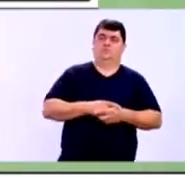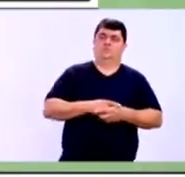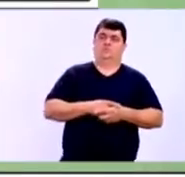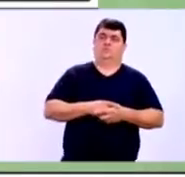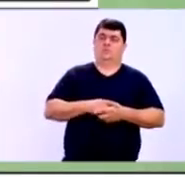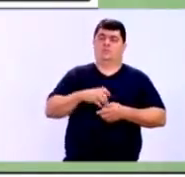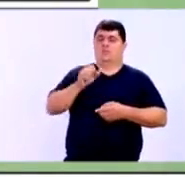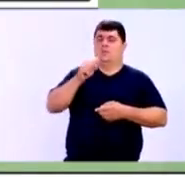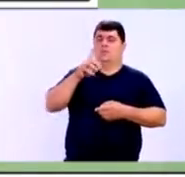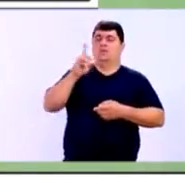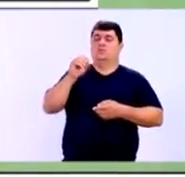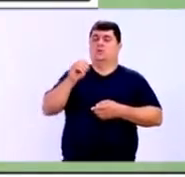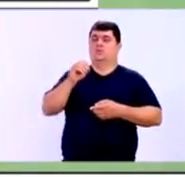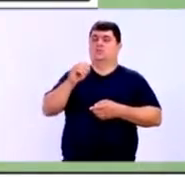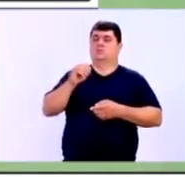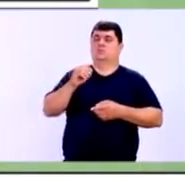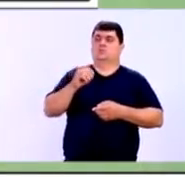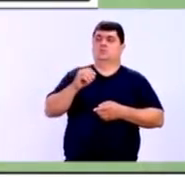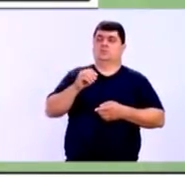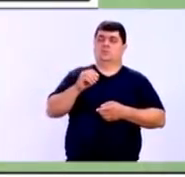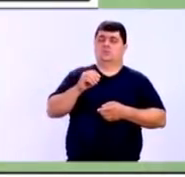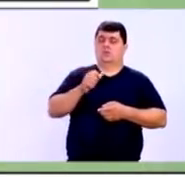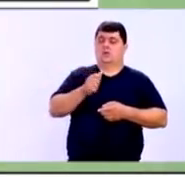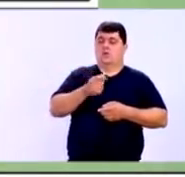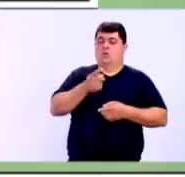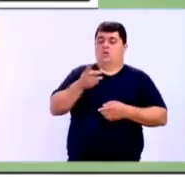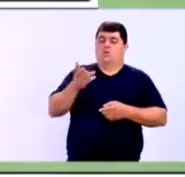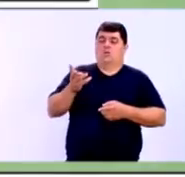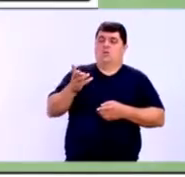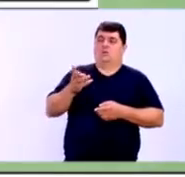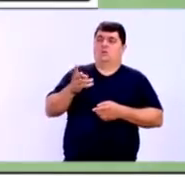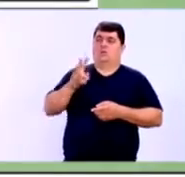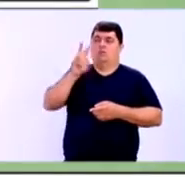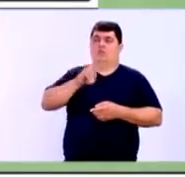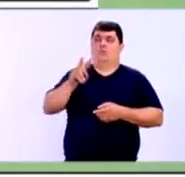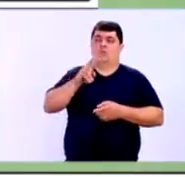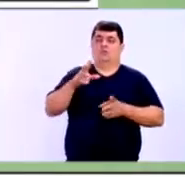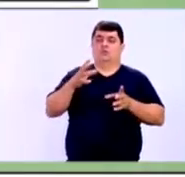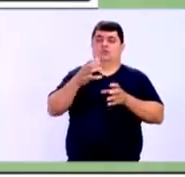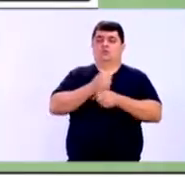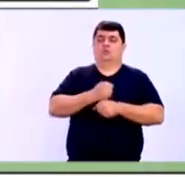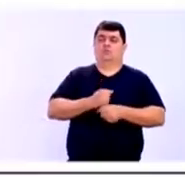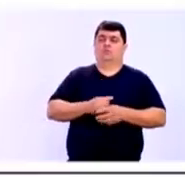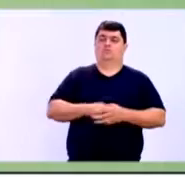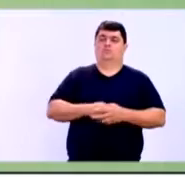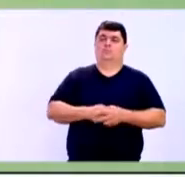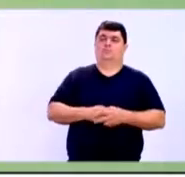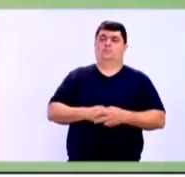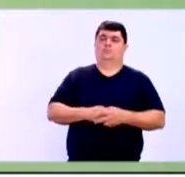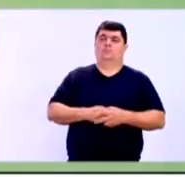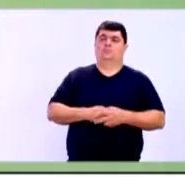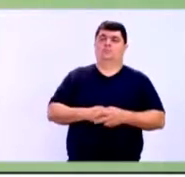saldo, o saldo, quantidade, valor, valor total.